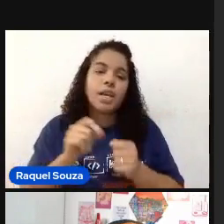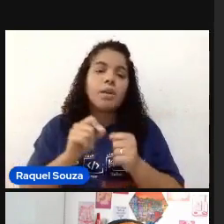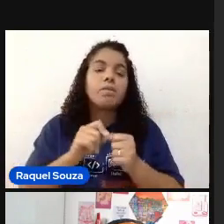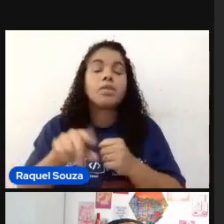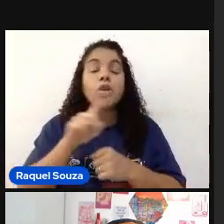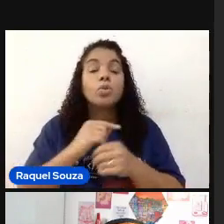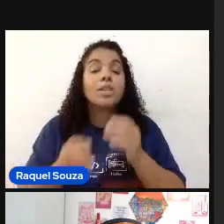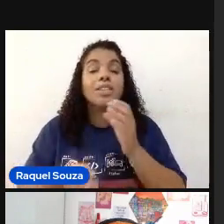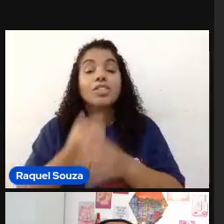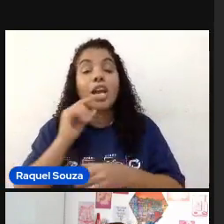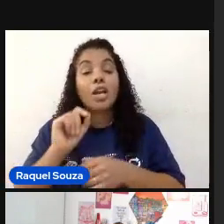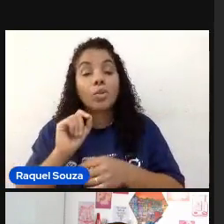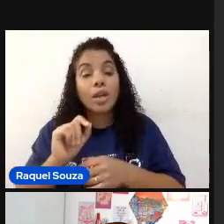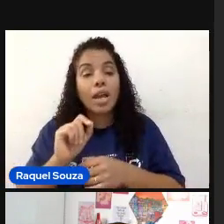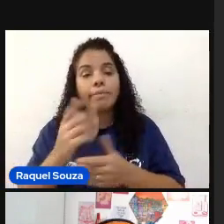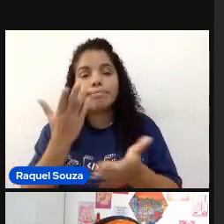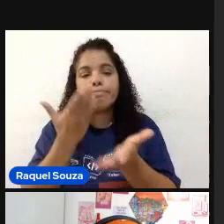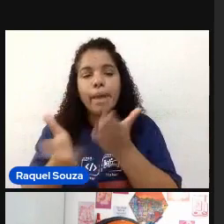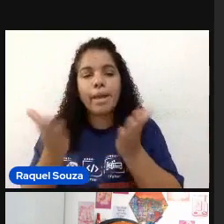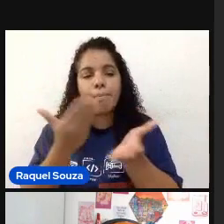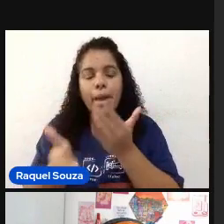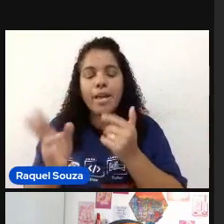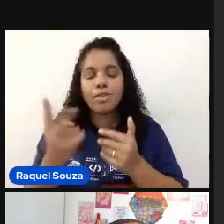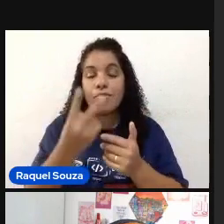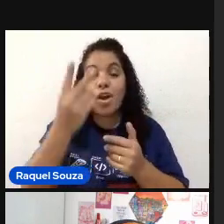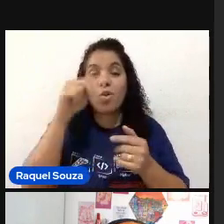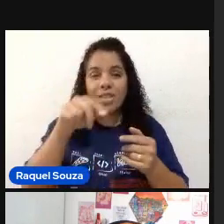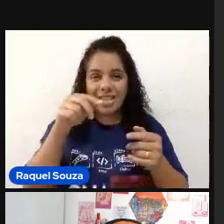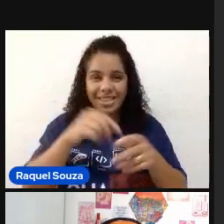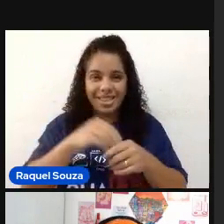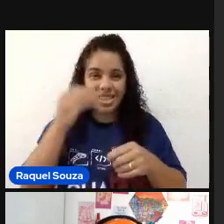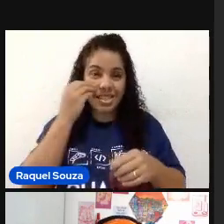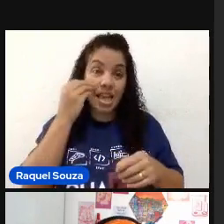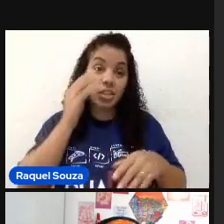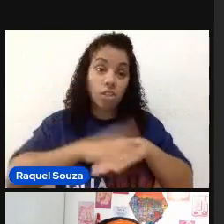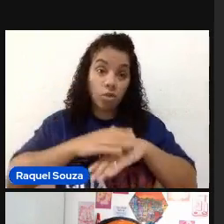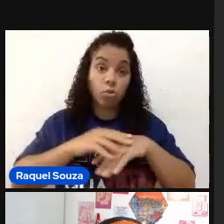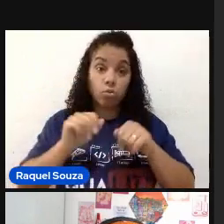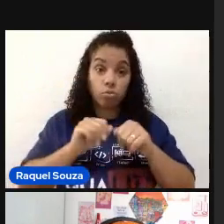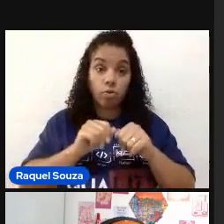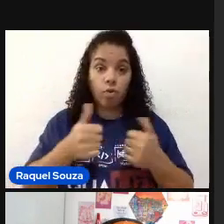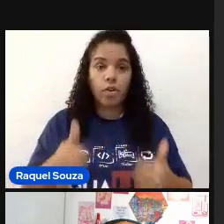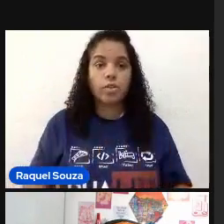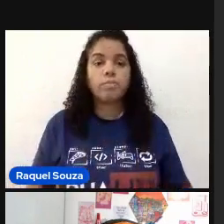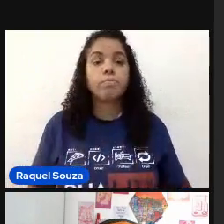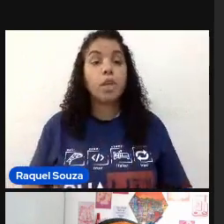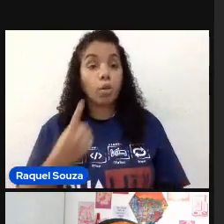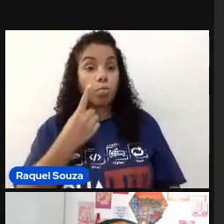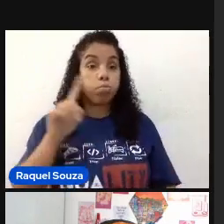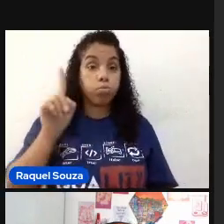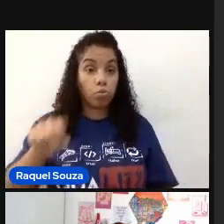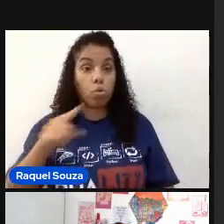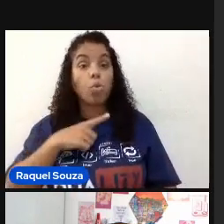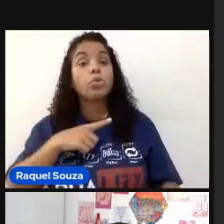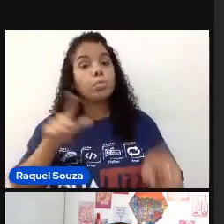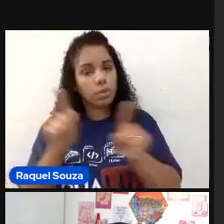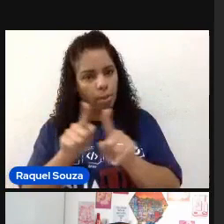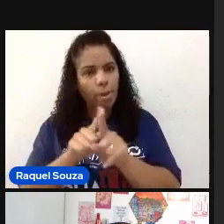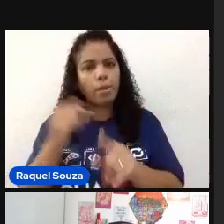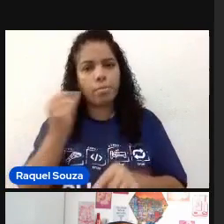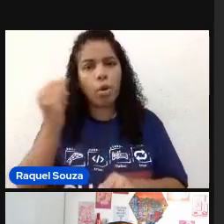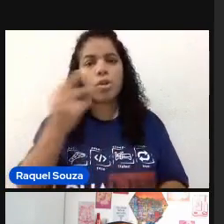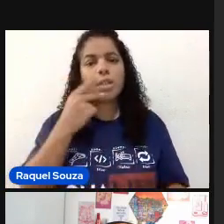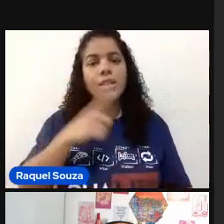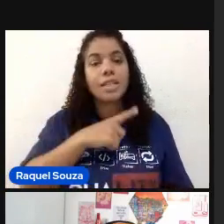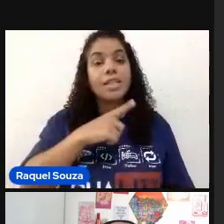gere perda de valor nesses testes que eu estou desenvolvendo. E, por último, não menos importante, nós temos também